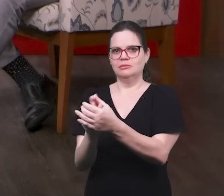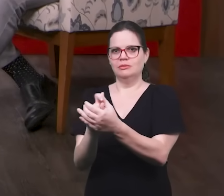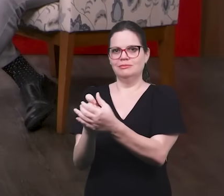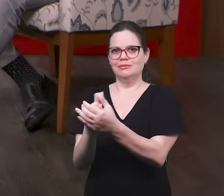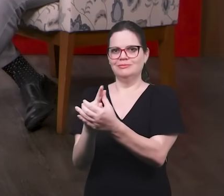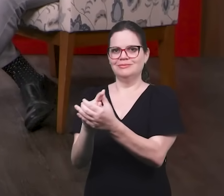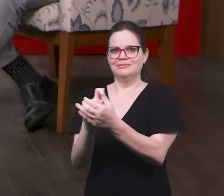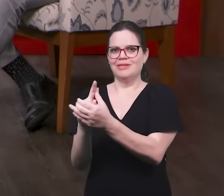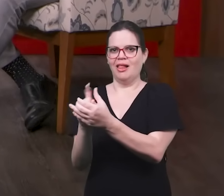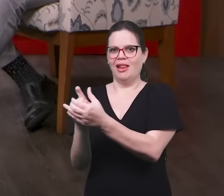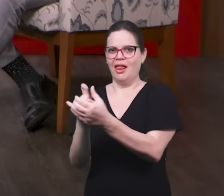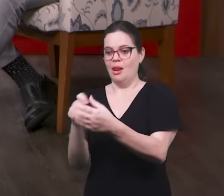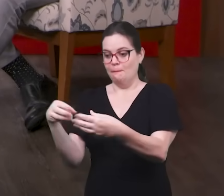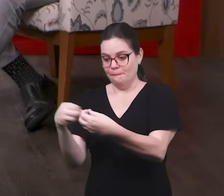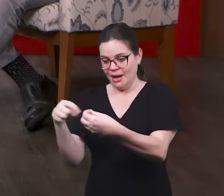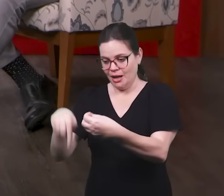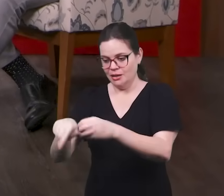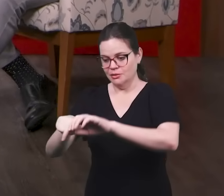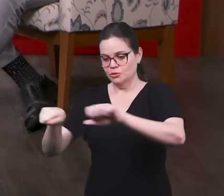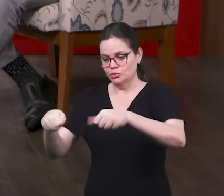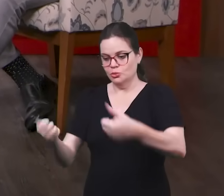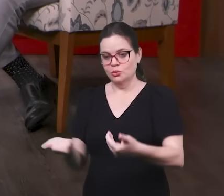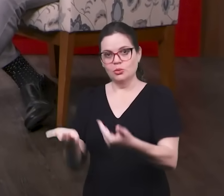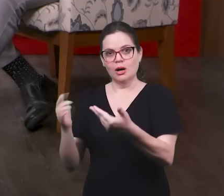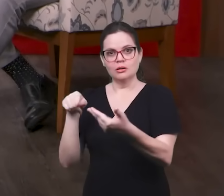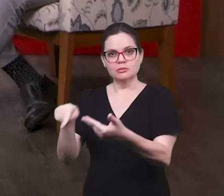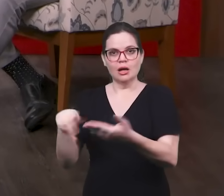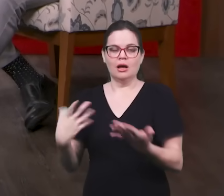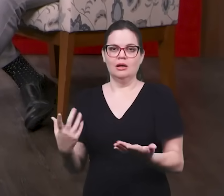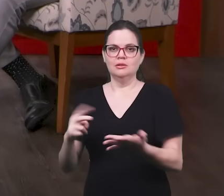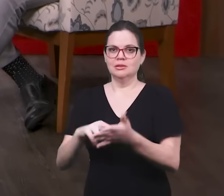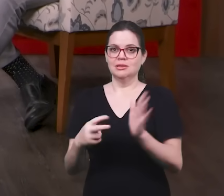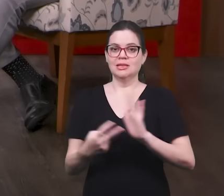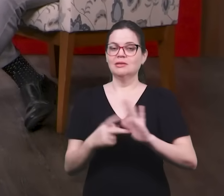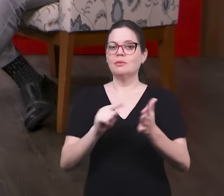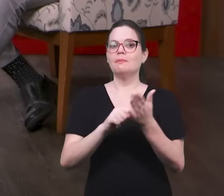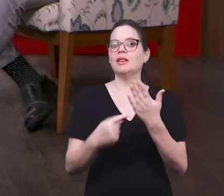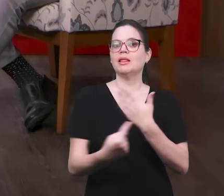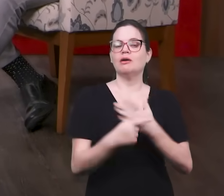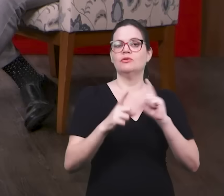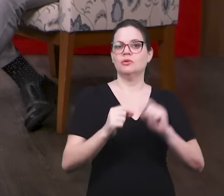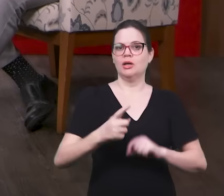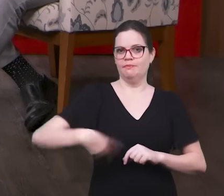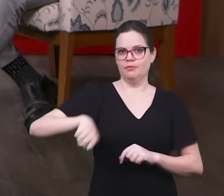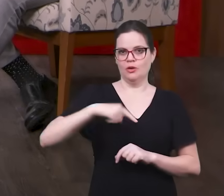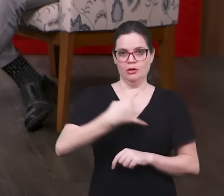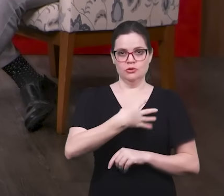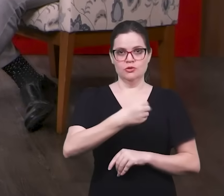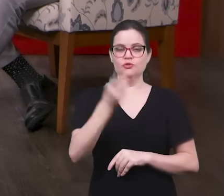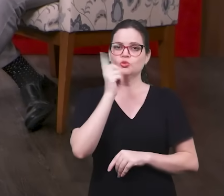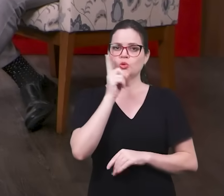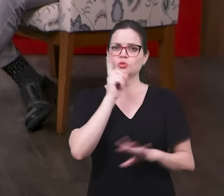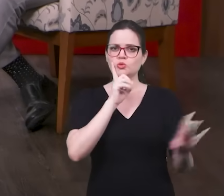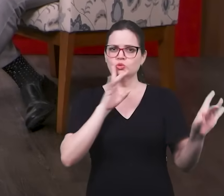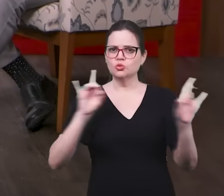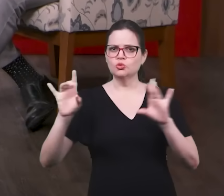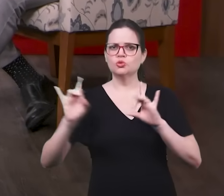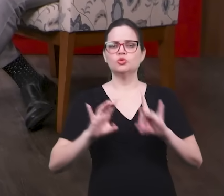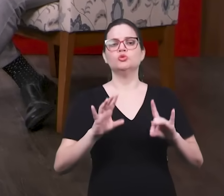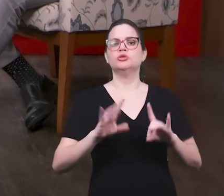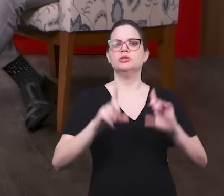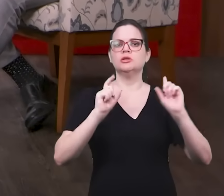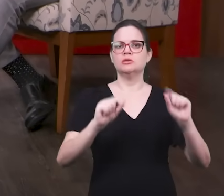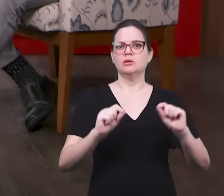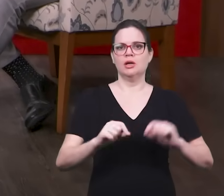altar. Então, o lugar que nossos filhos têm que estar é no altar. É todos os dias os pais colocando o